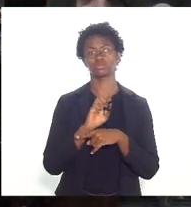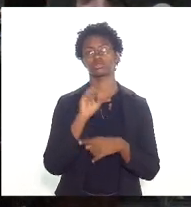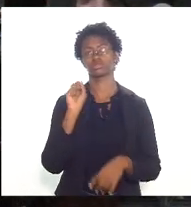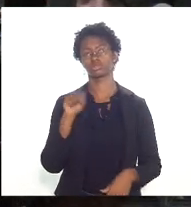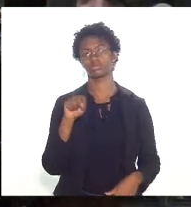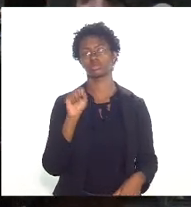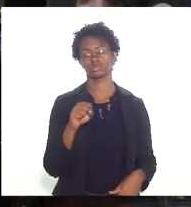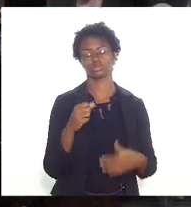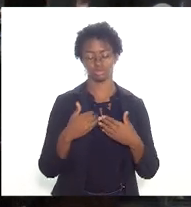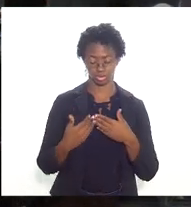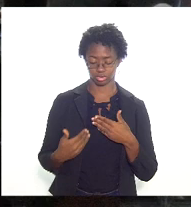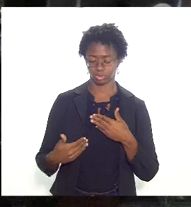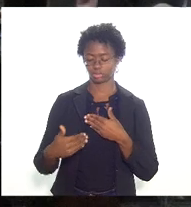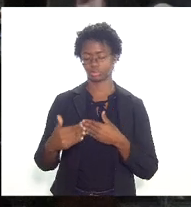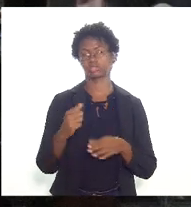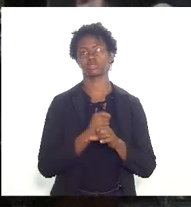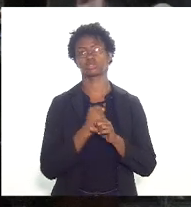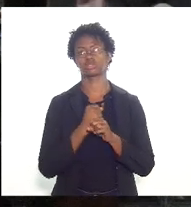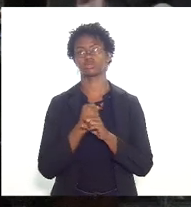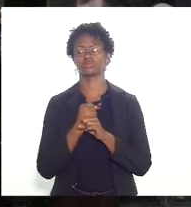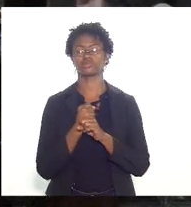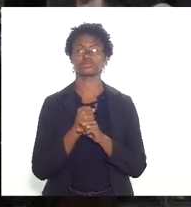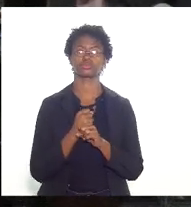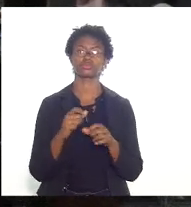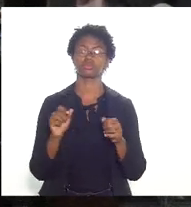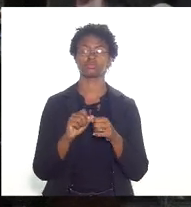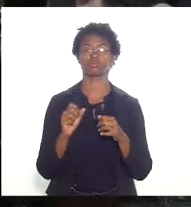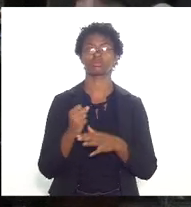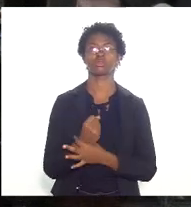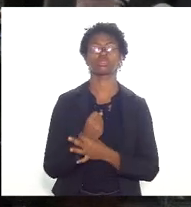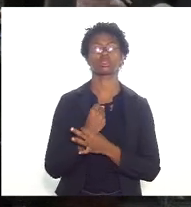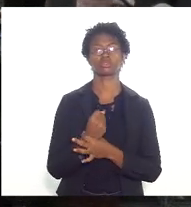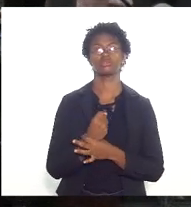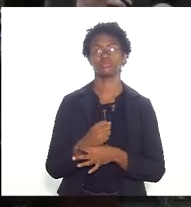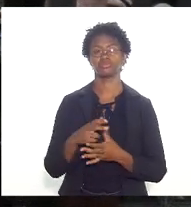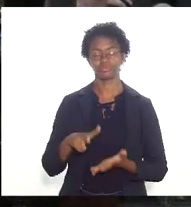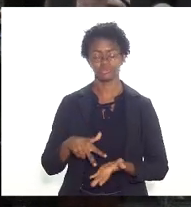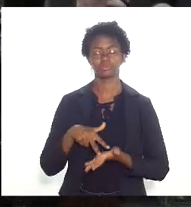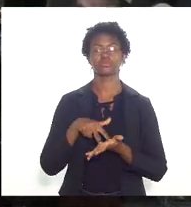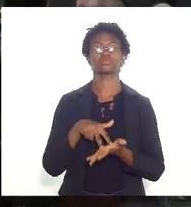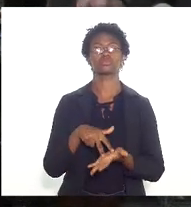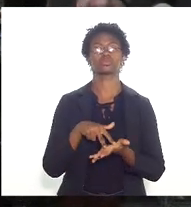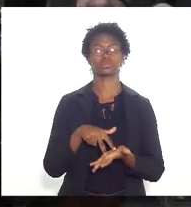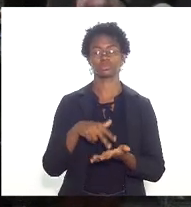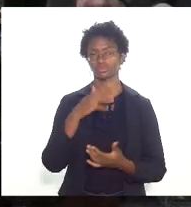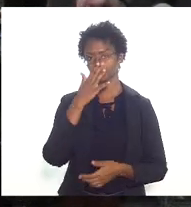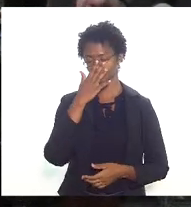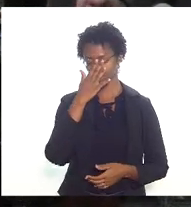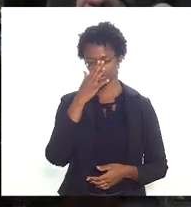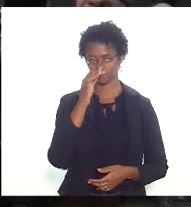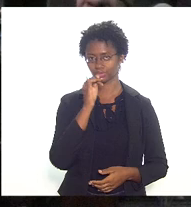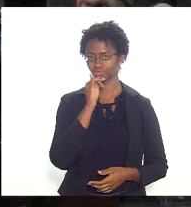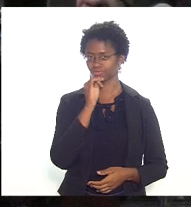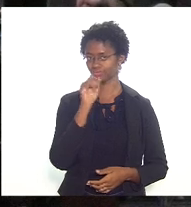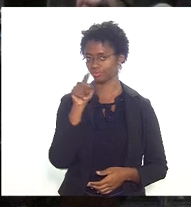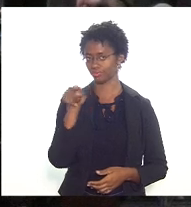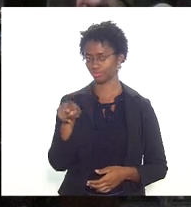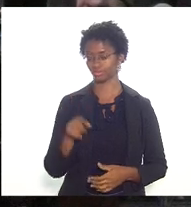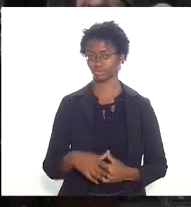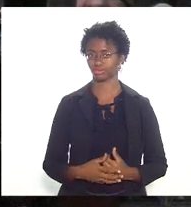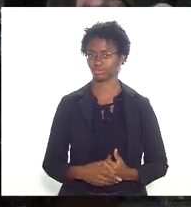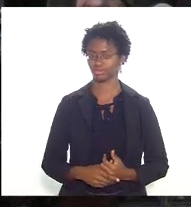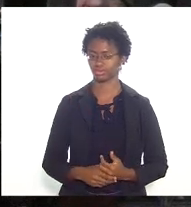dos últimos anos e essa defesa muito firmemente a exemplo disso